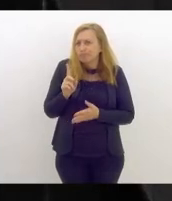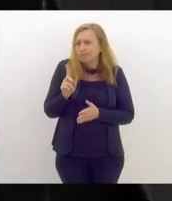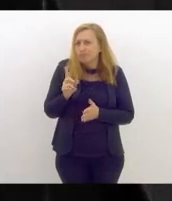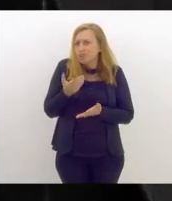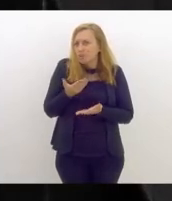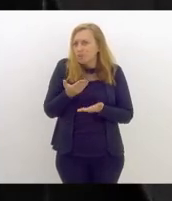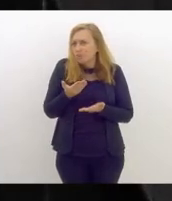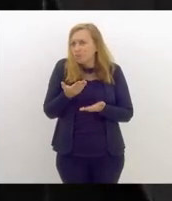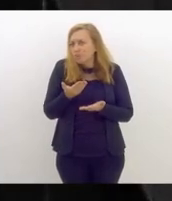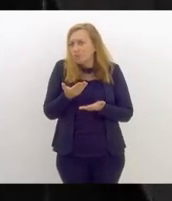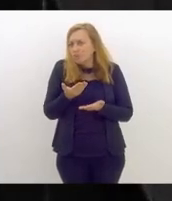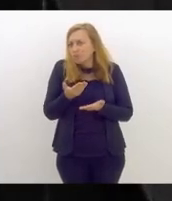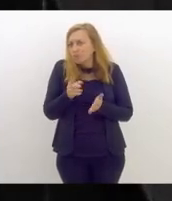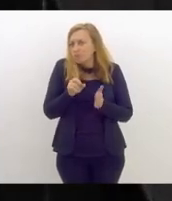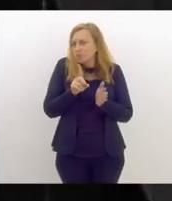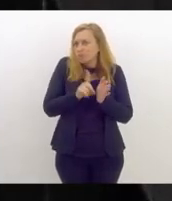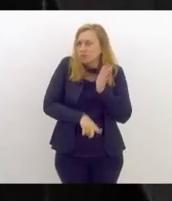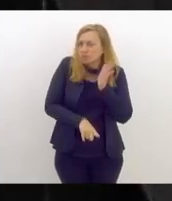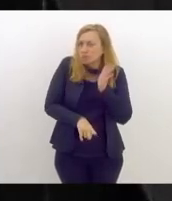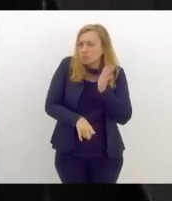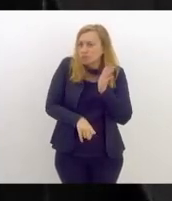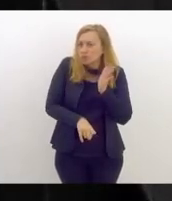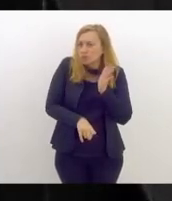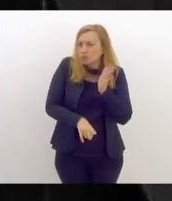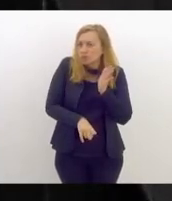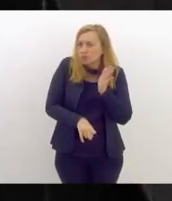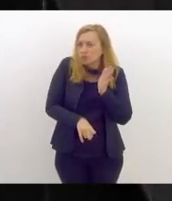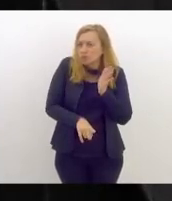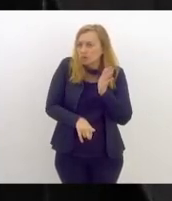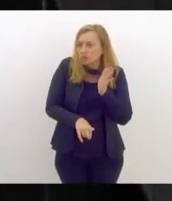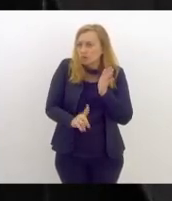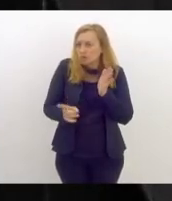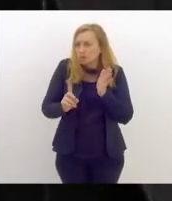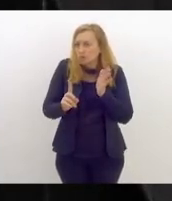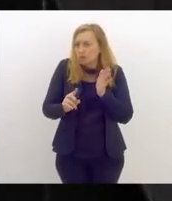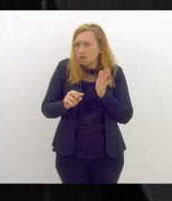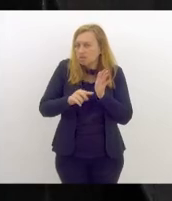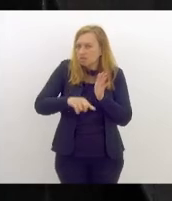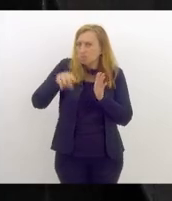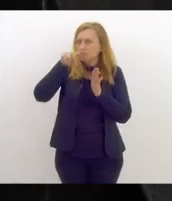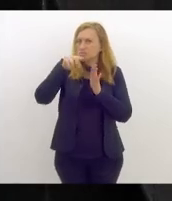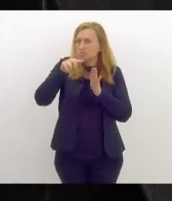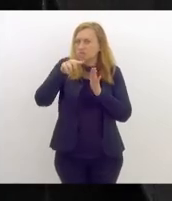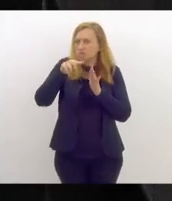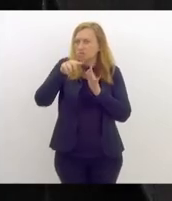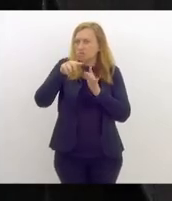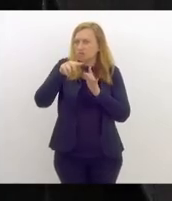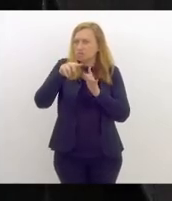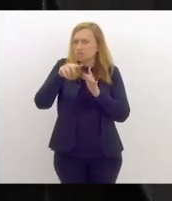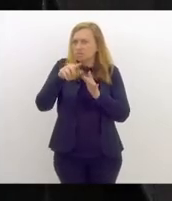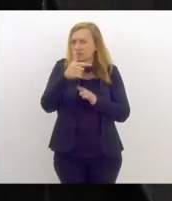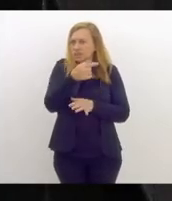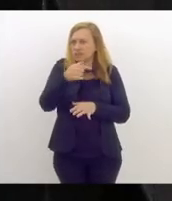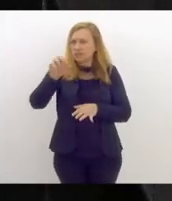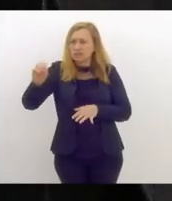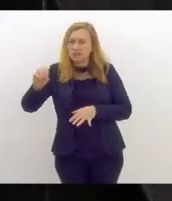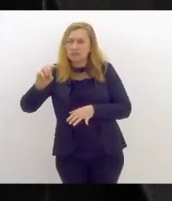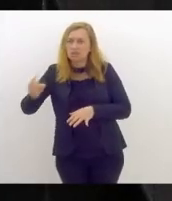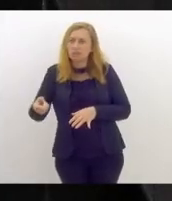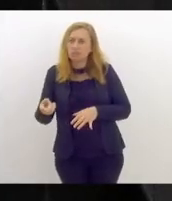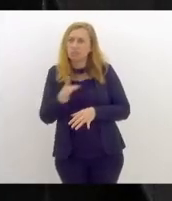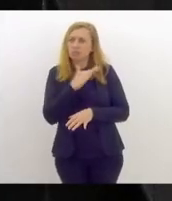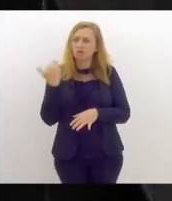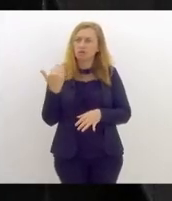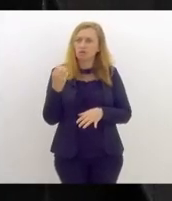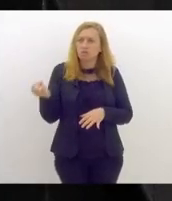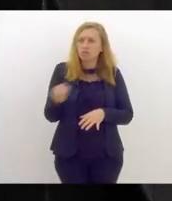o a bolsa dólar não subiu a bolsa não caiu o mercado não ficou horrorizado com 700 mil mortes na pandemia eh do